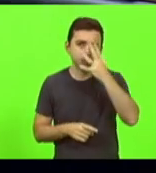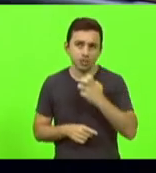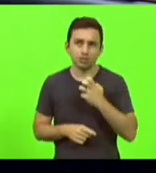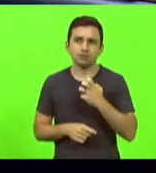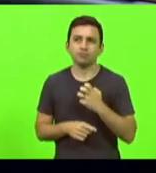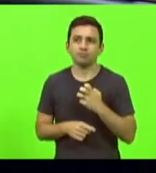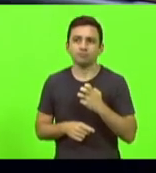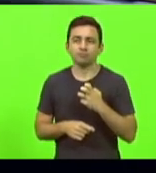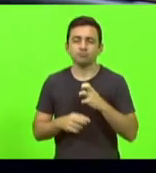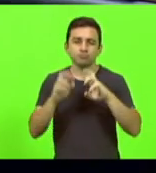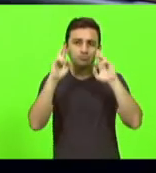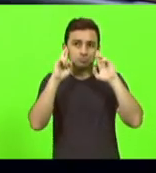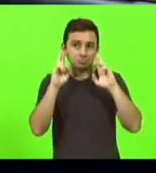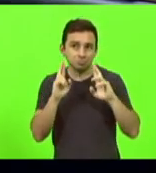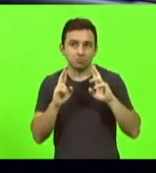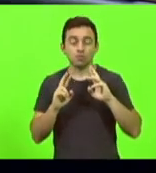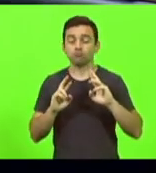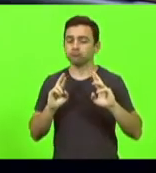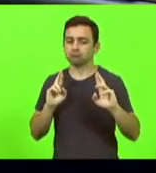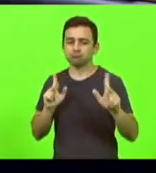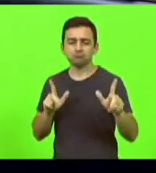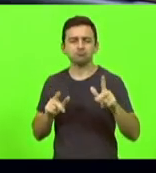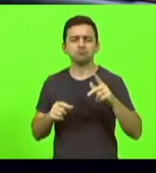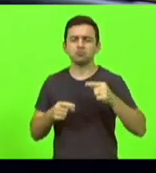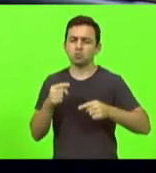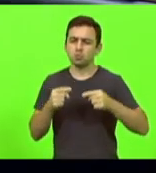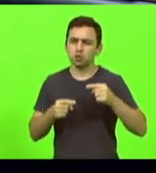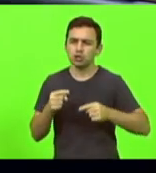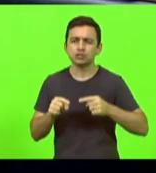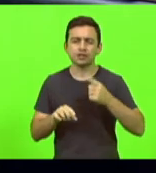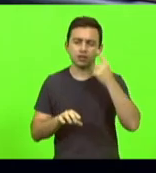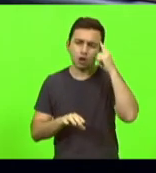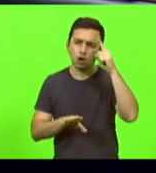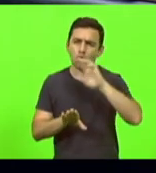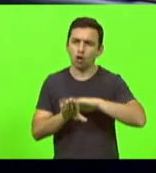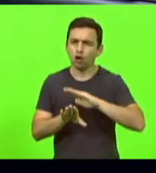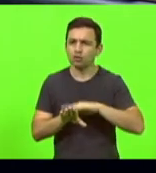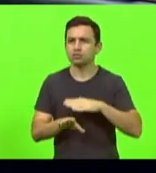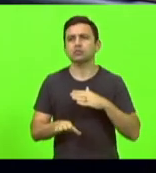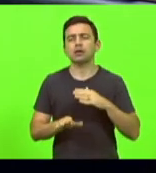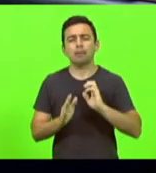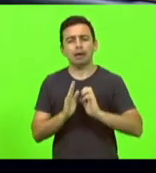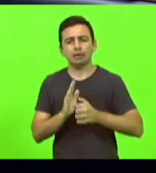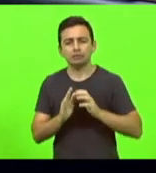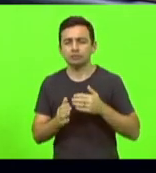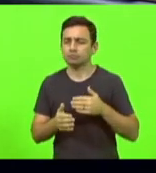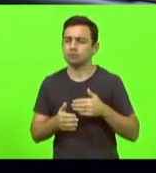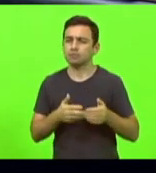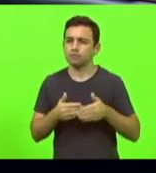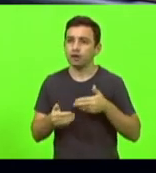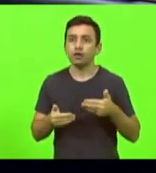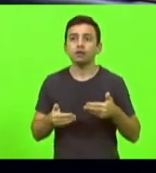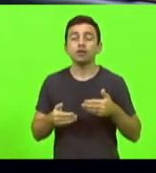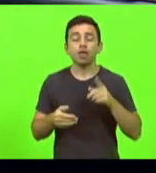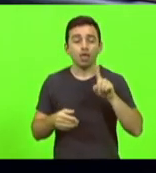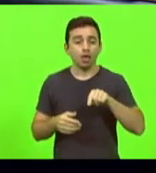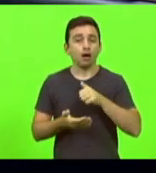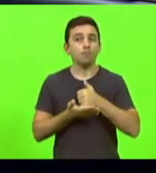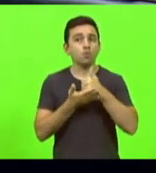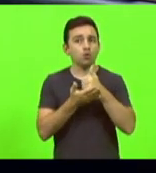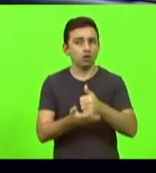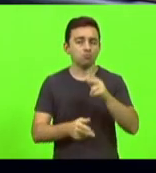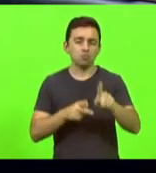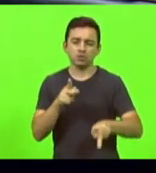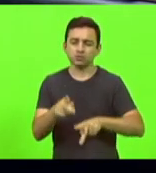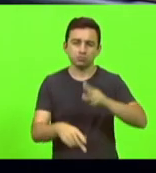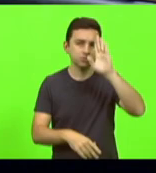respeitando as diferenças políticas, ideológicas, partidárias, mas pensando no bem comunitário, que é o mais importante.